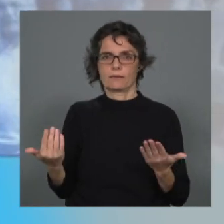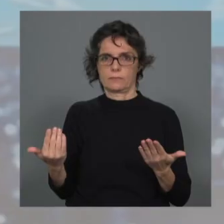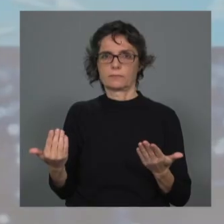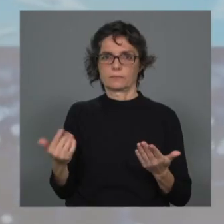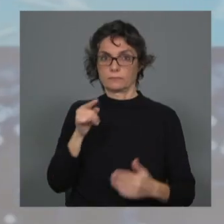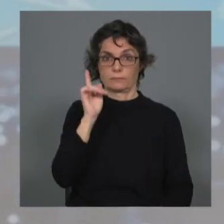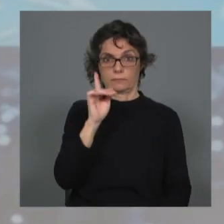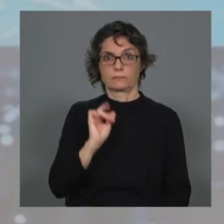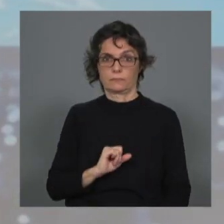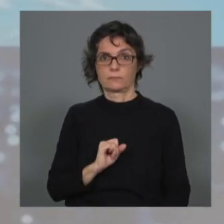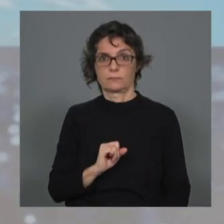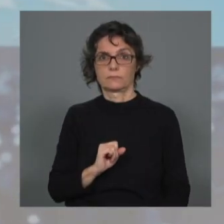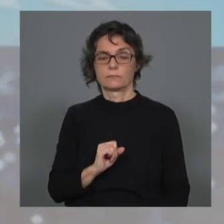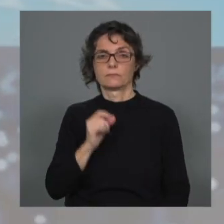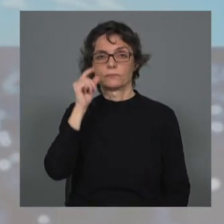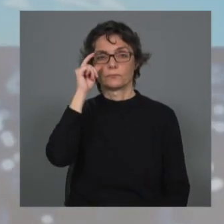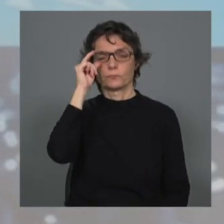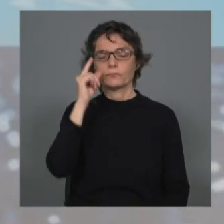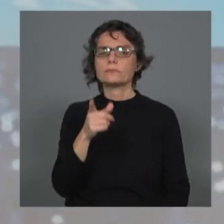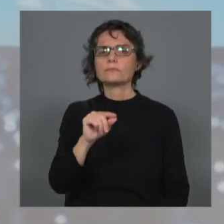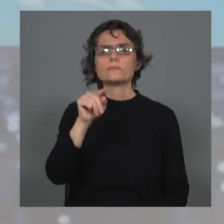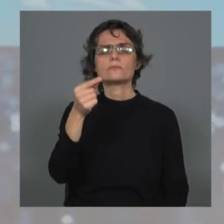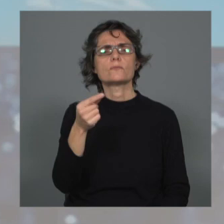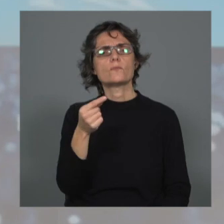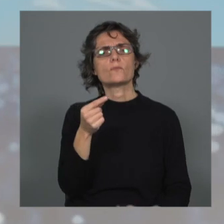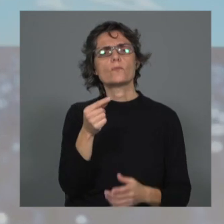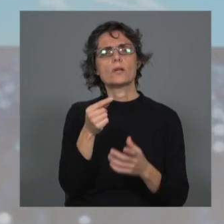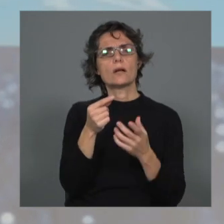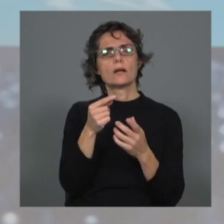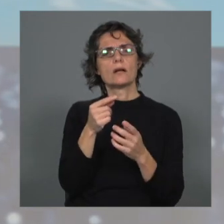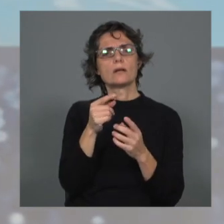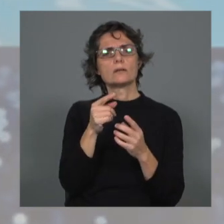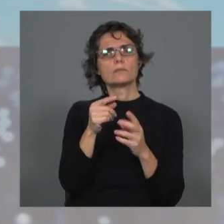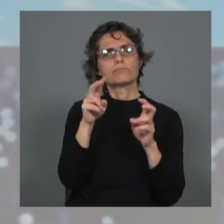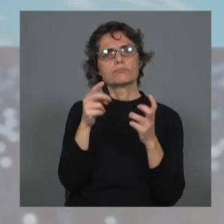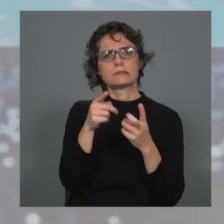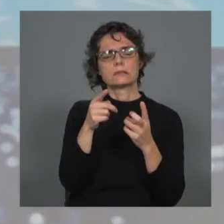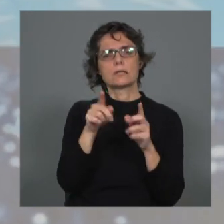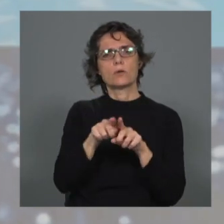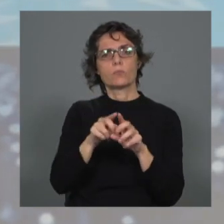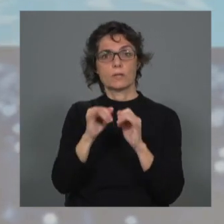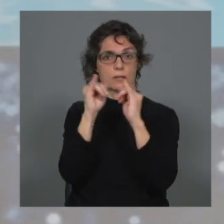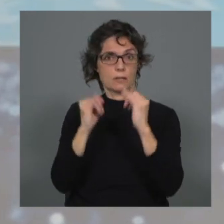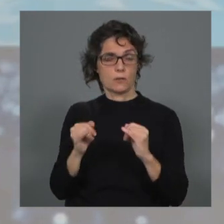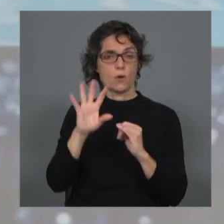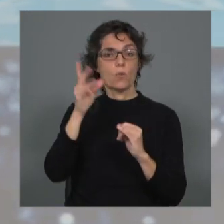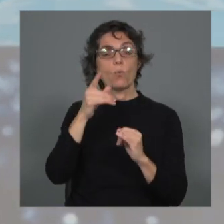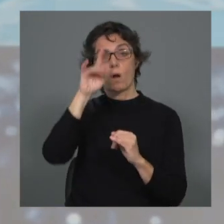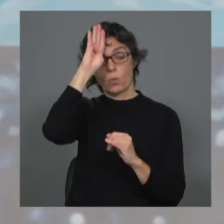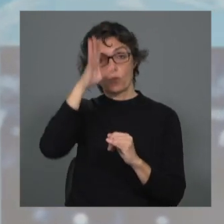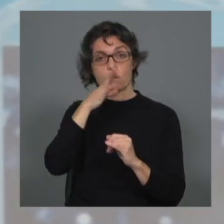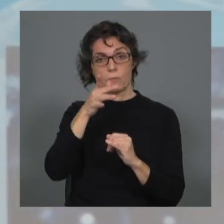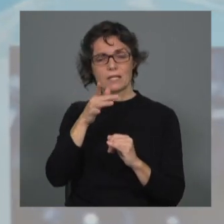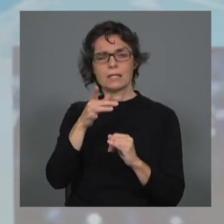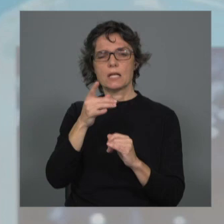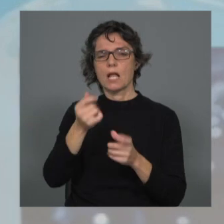aspecto também que afeta muito a relação entre os povos e entre os países, sobretudo na política internacional, quando o Papa diz menos investimento para